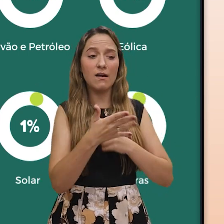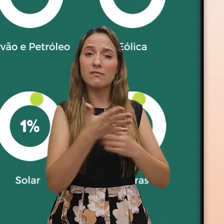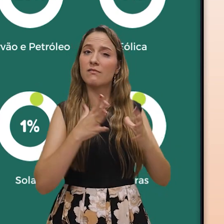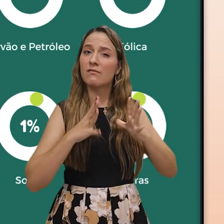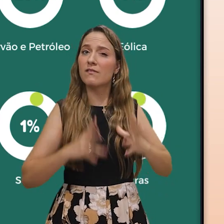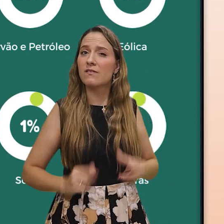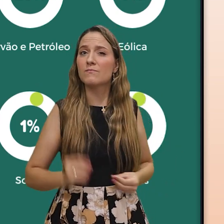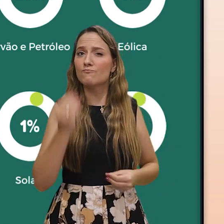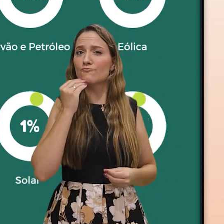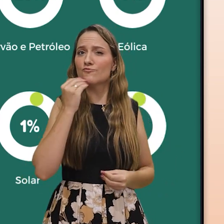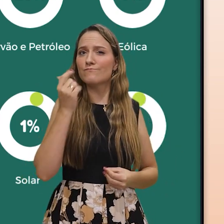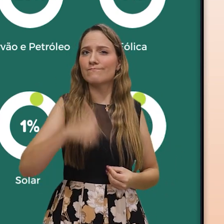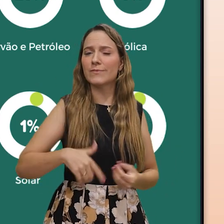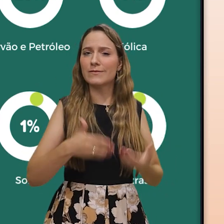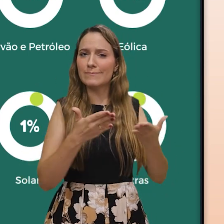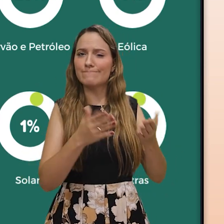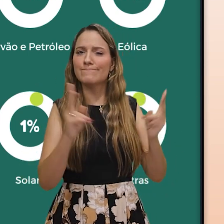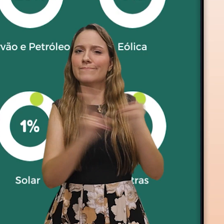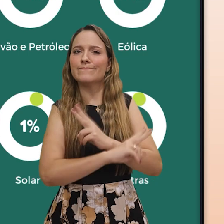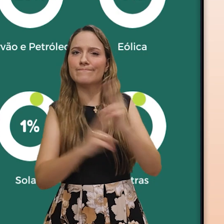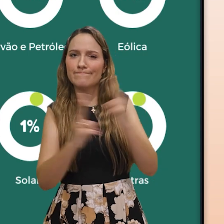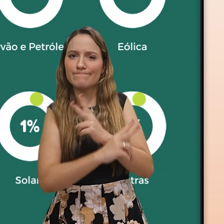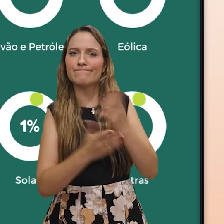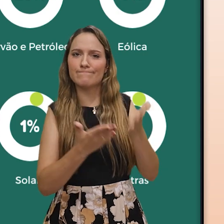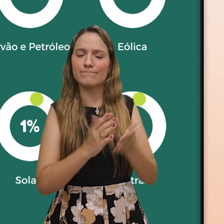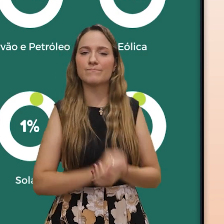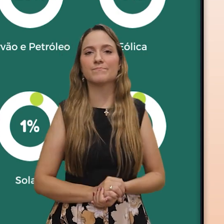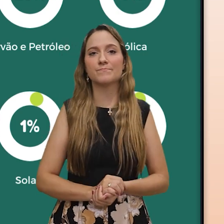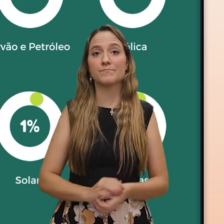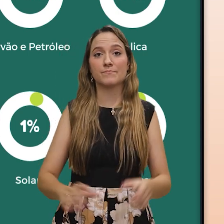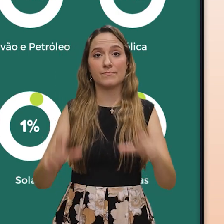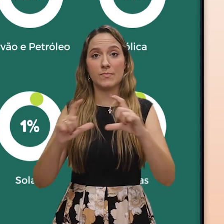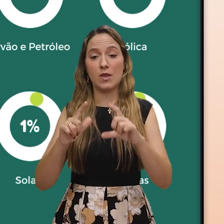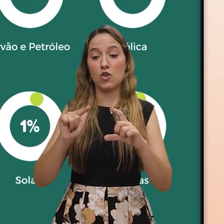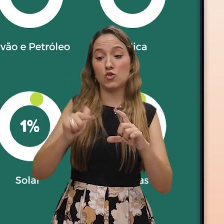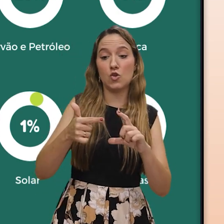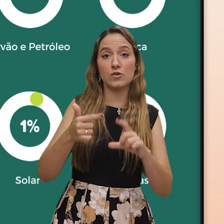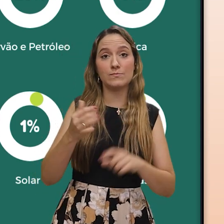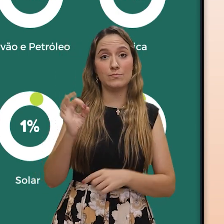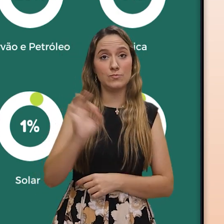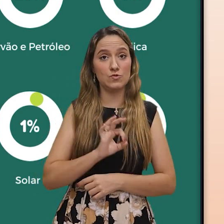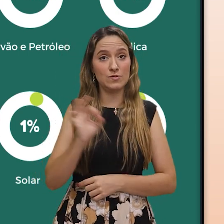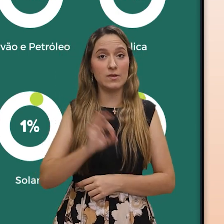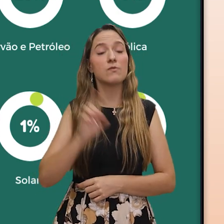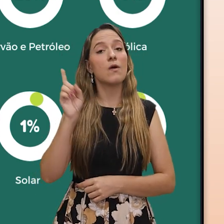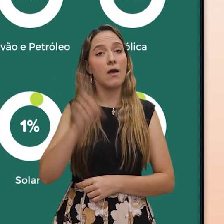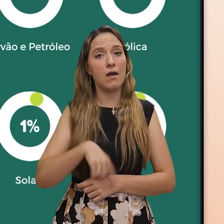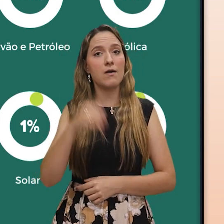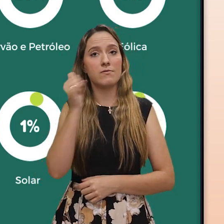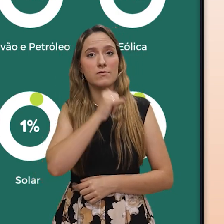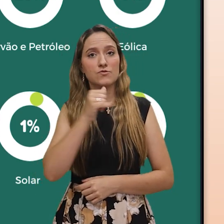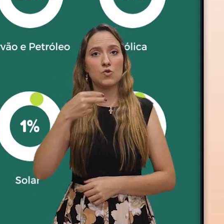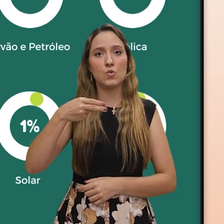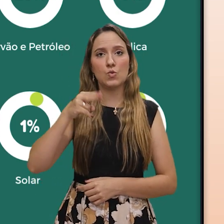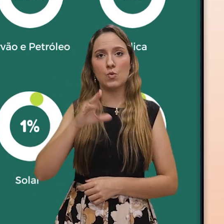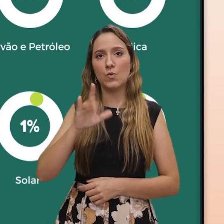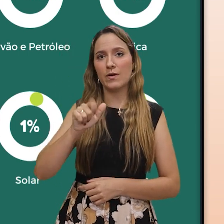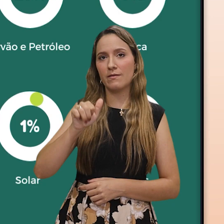limpa produzida pelo vento. 2% de energia nuclear, que